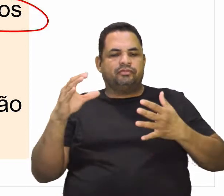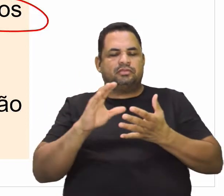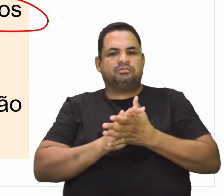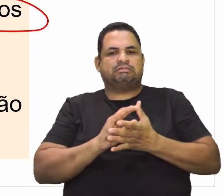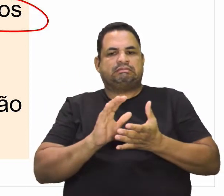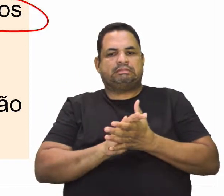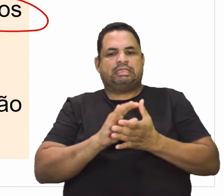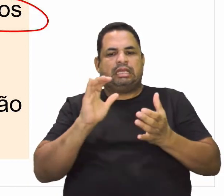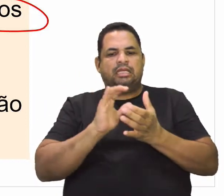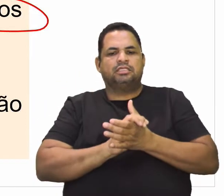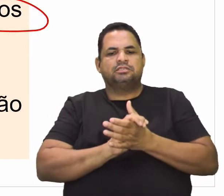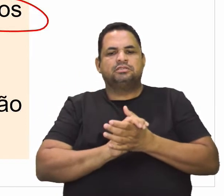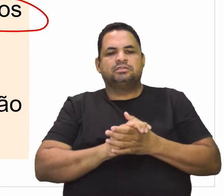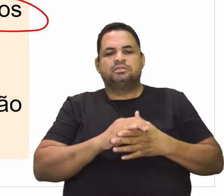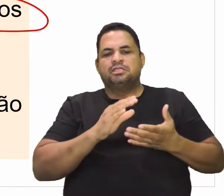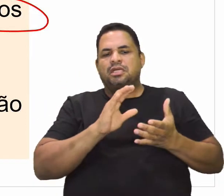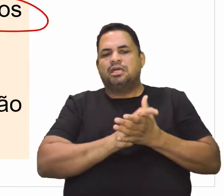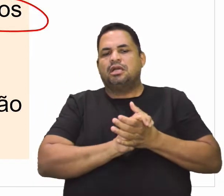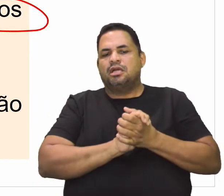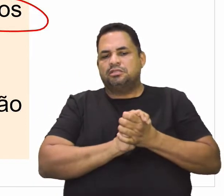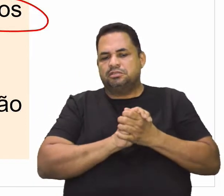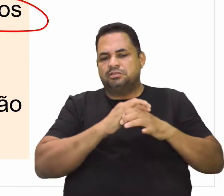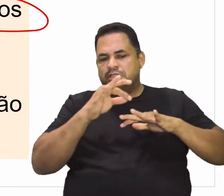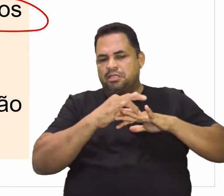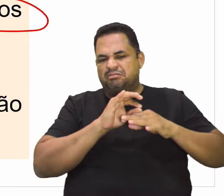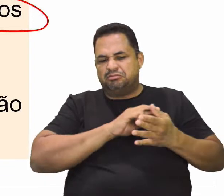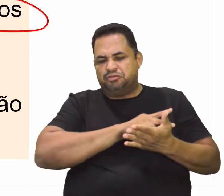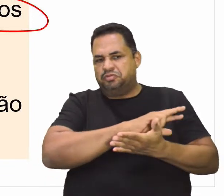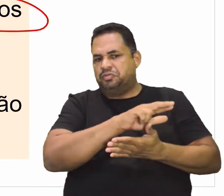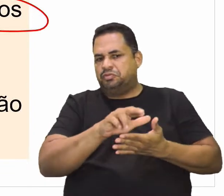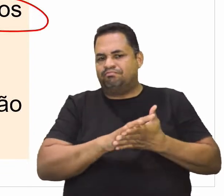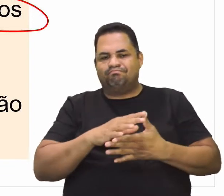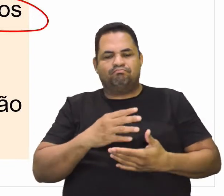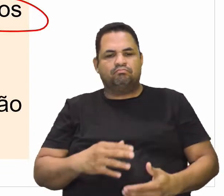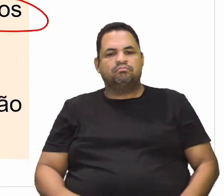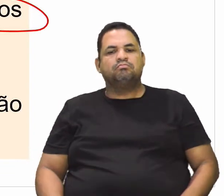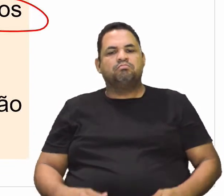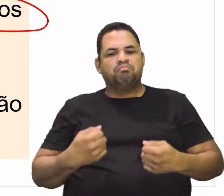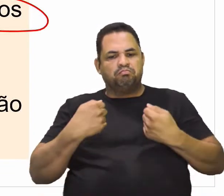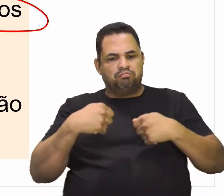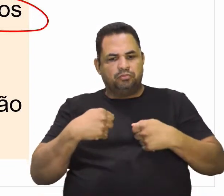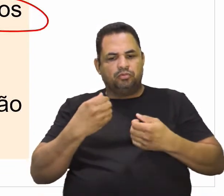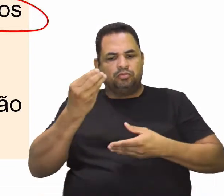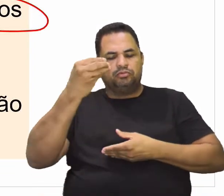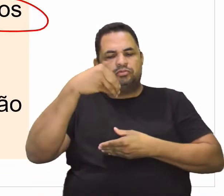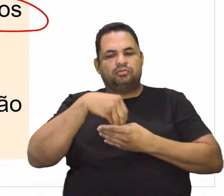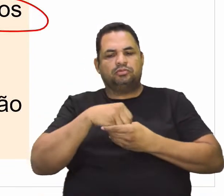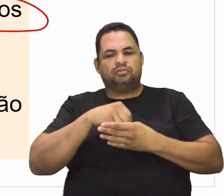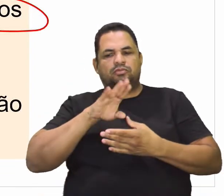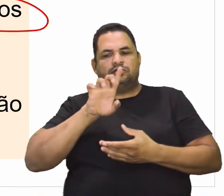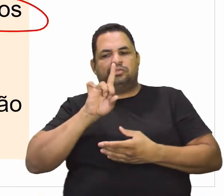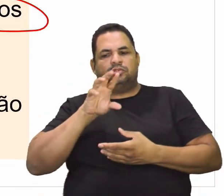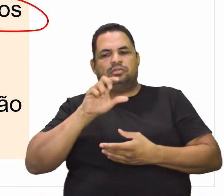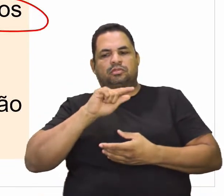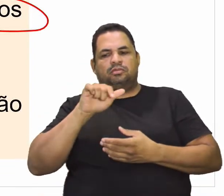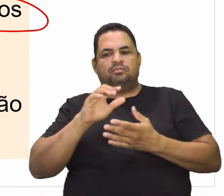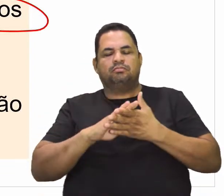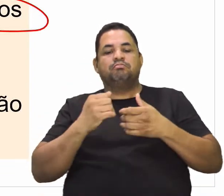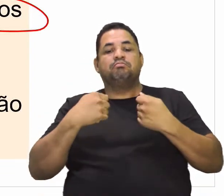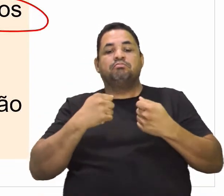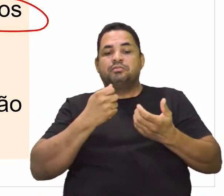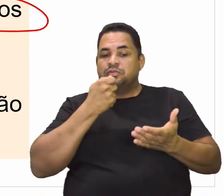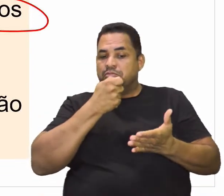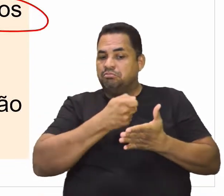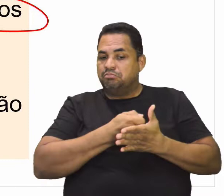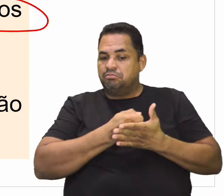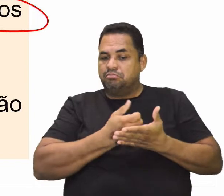casar com mais de uma mulher, ela é permitida dentro do Islã. Você só precisa sustentar